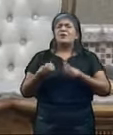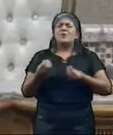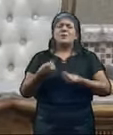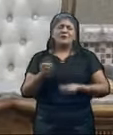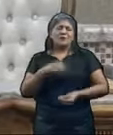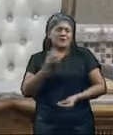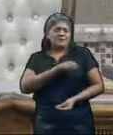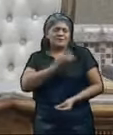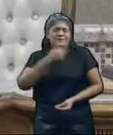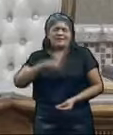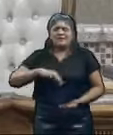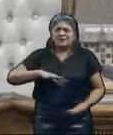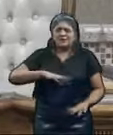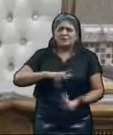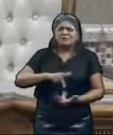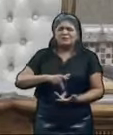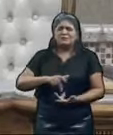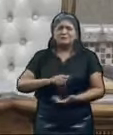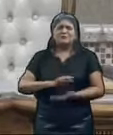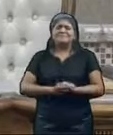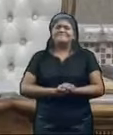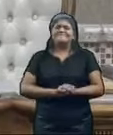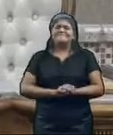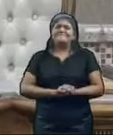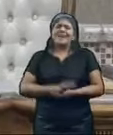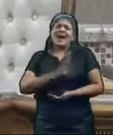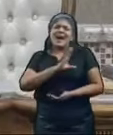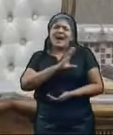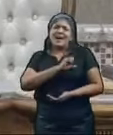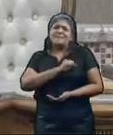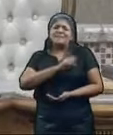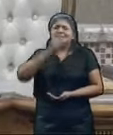o mesmo ódio que crucificou Jesus